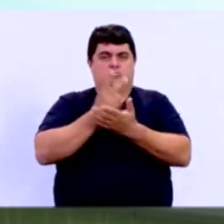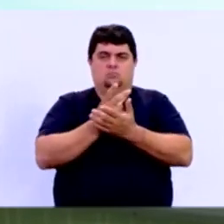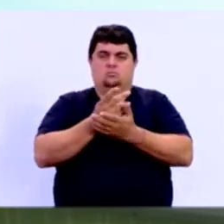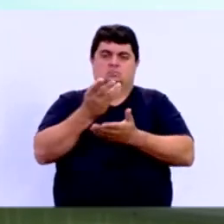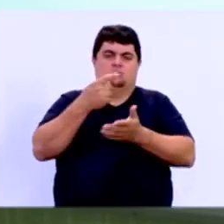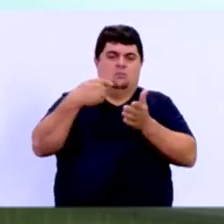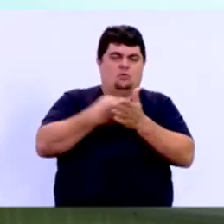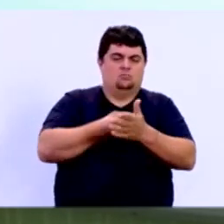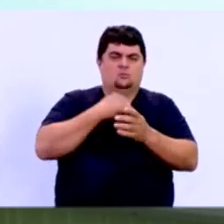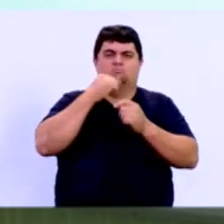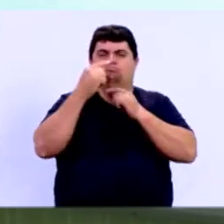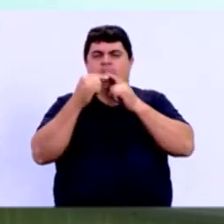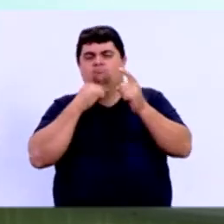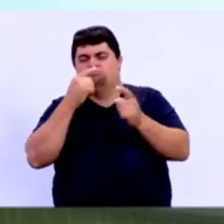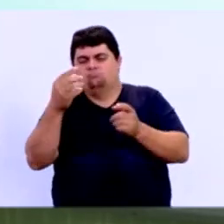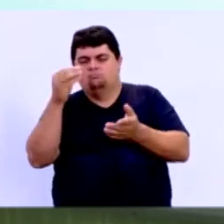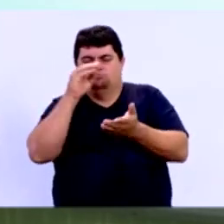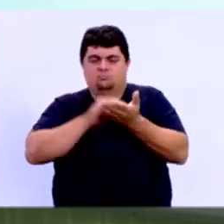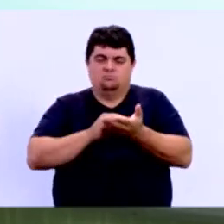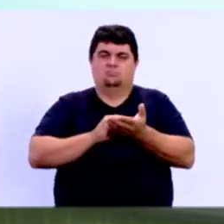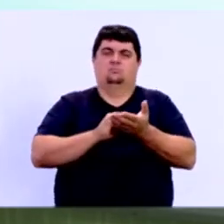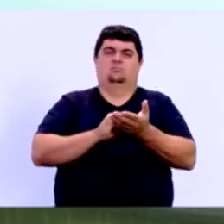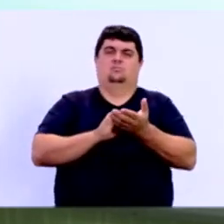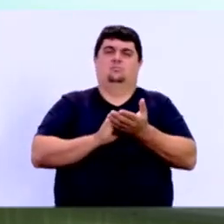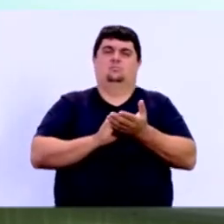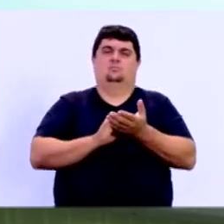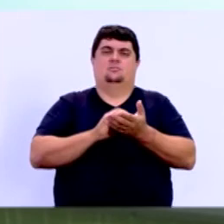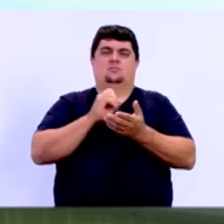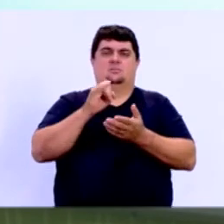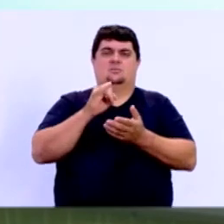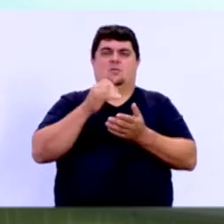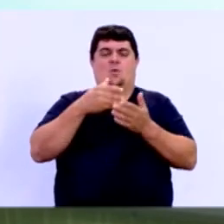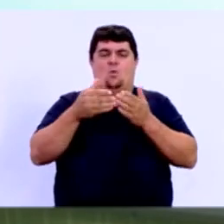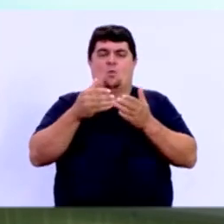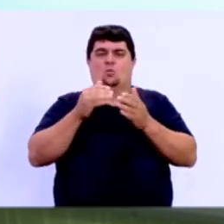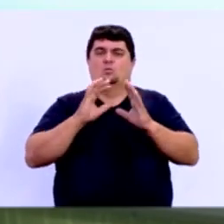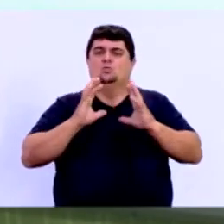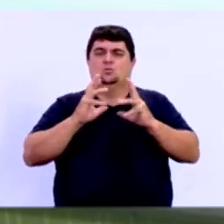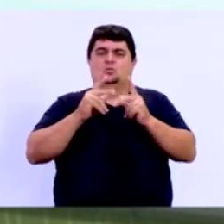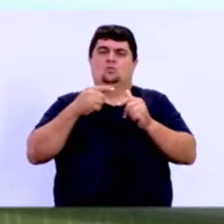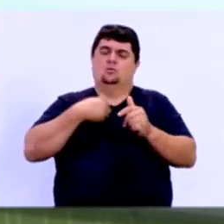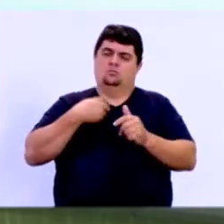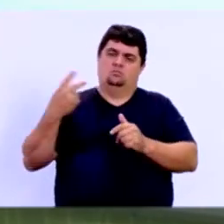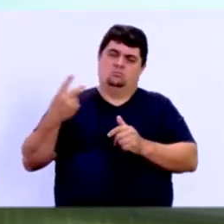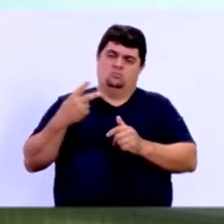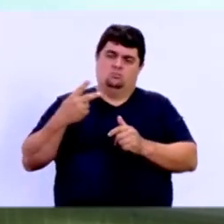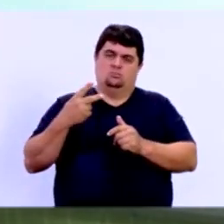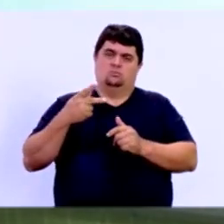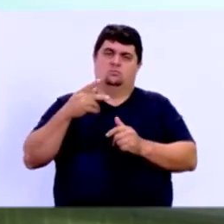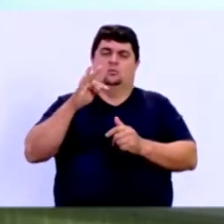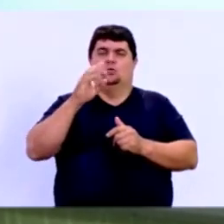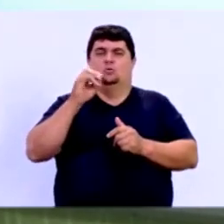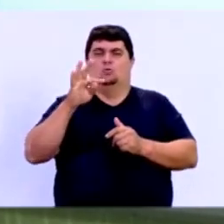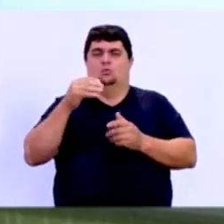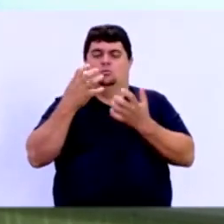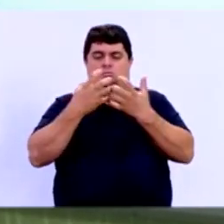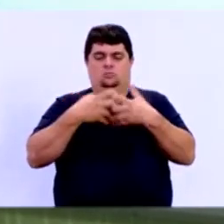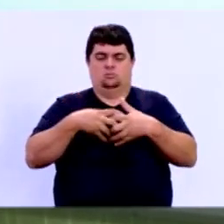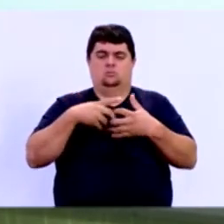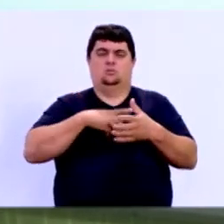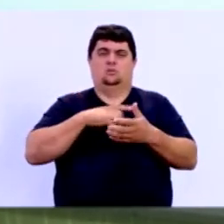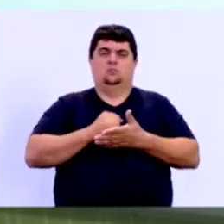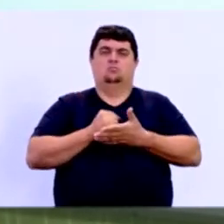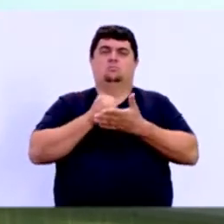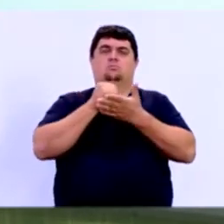interagindo, perguntando, participando, né? E qualquer eventualidade, eu, o professor Igor, os tutores do Instituto Federal